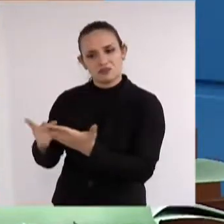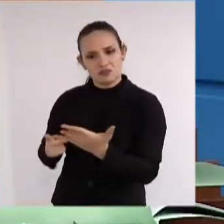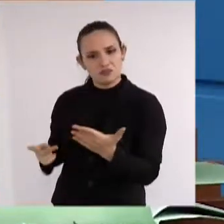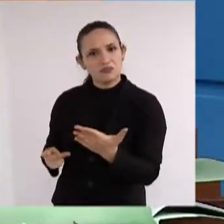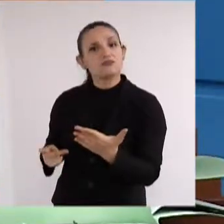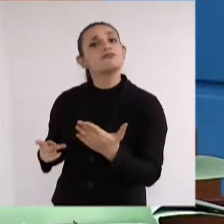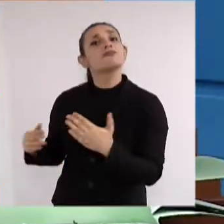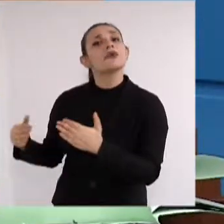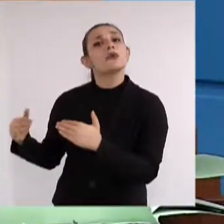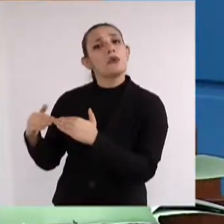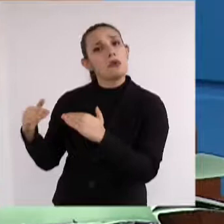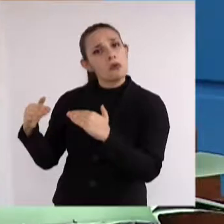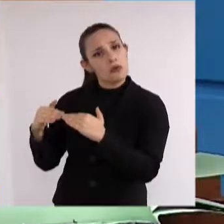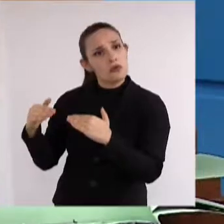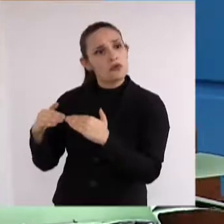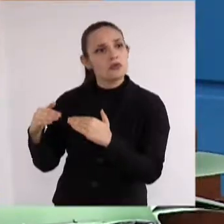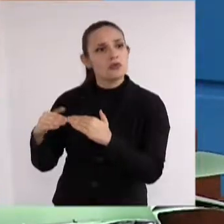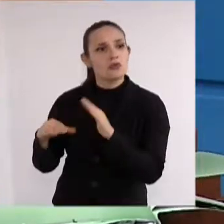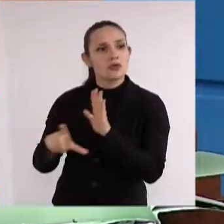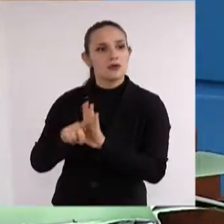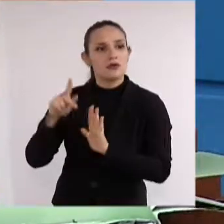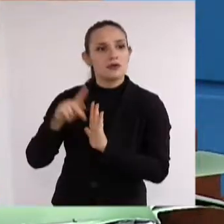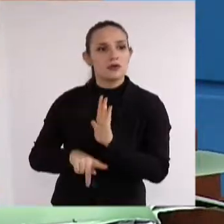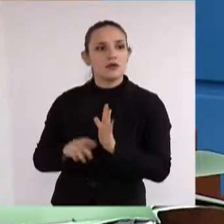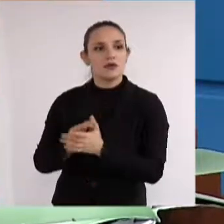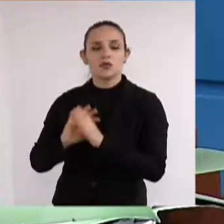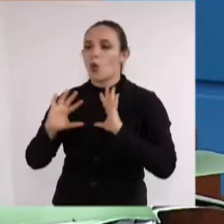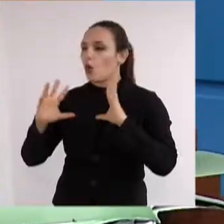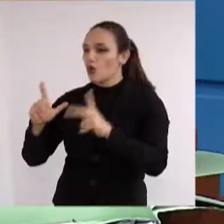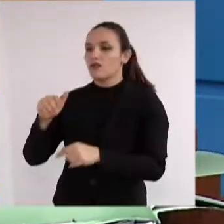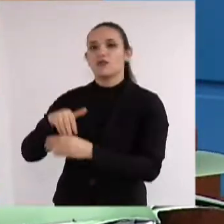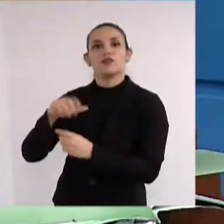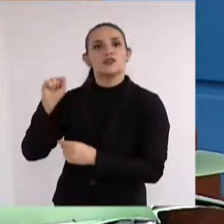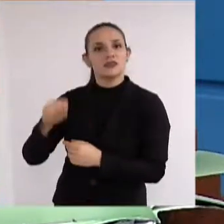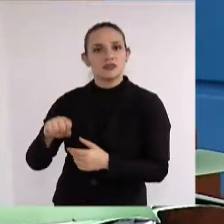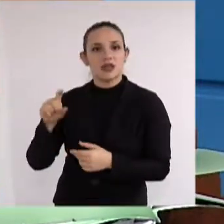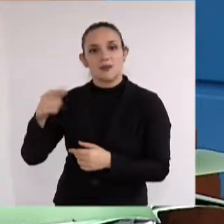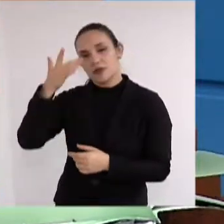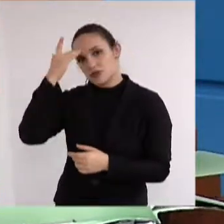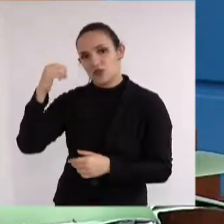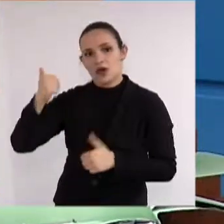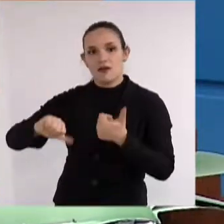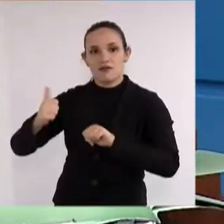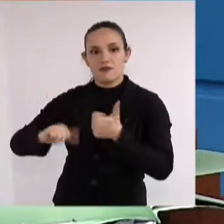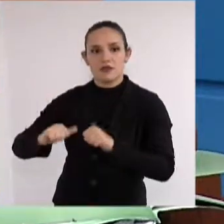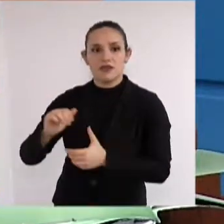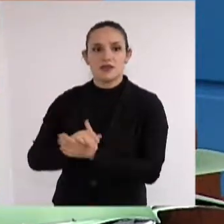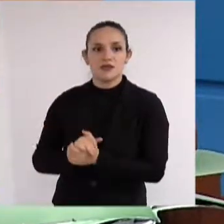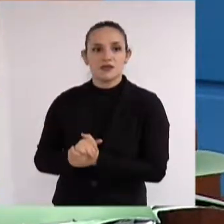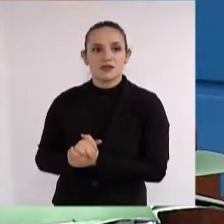foi favorável, unânime, tendo como relator o nobre deputado Eduardo